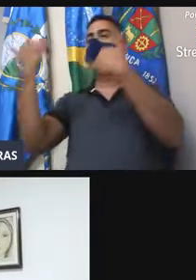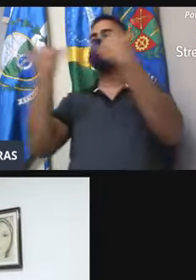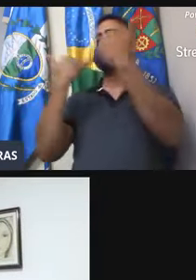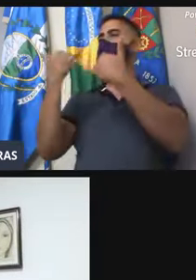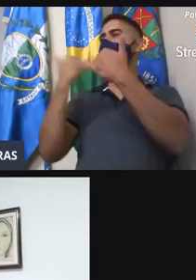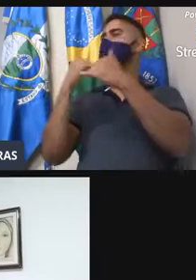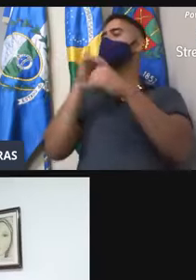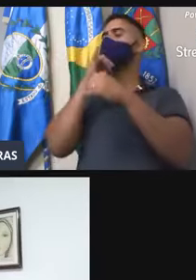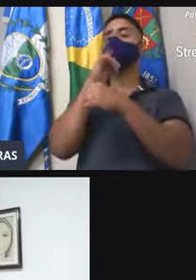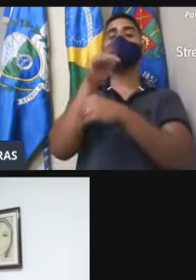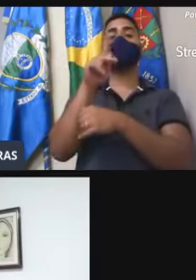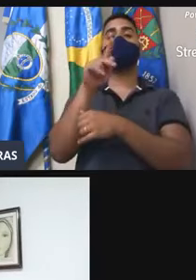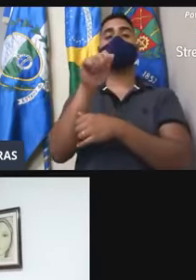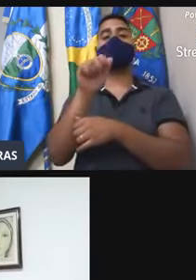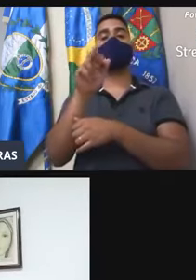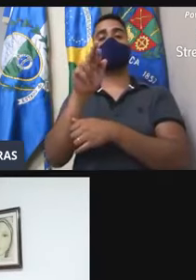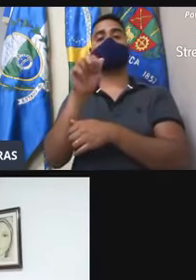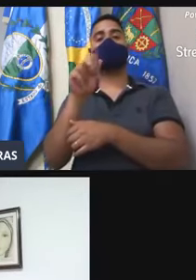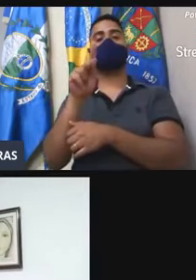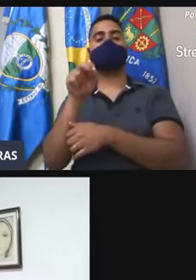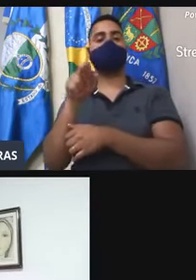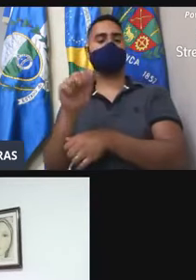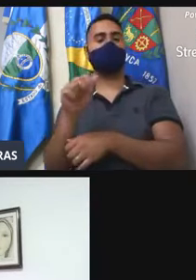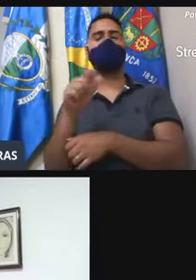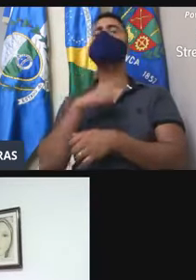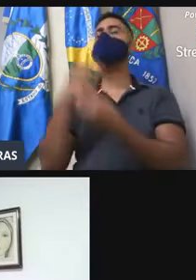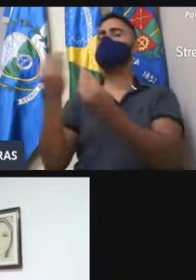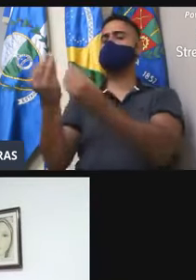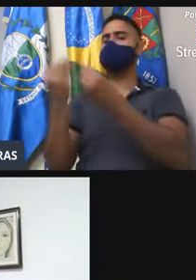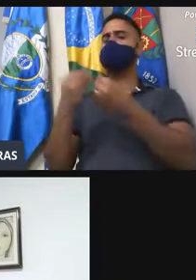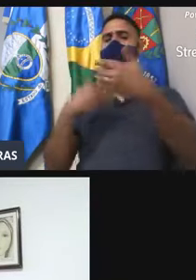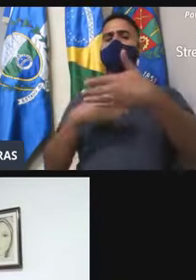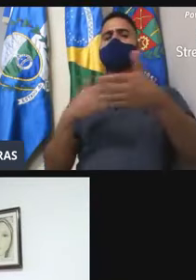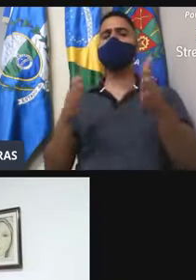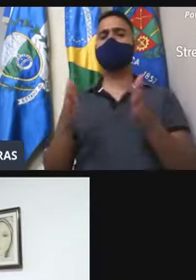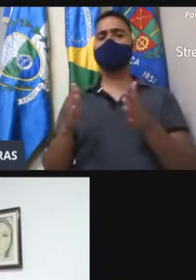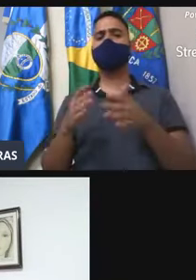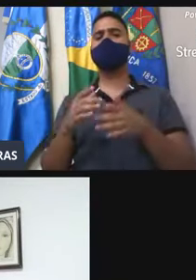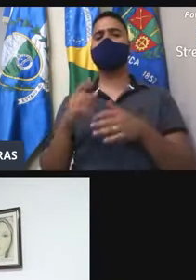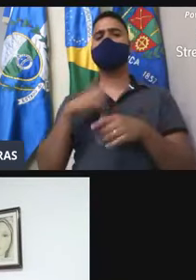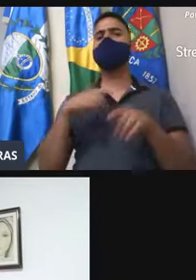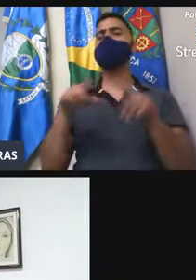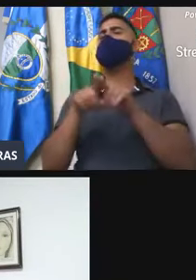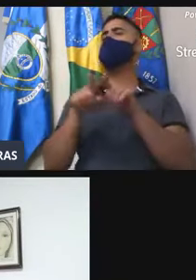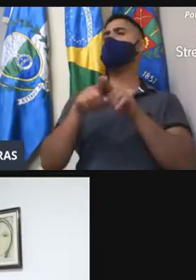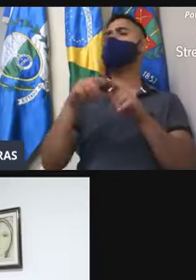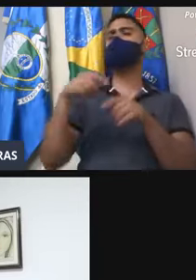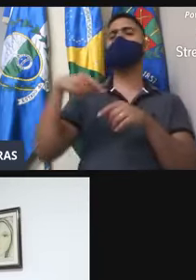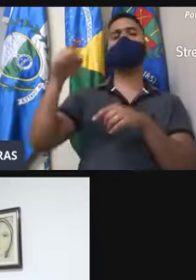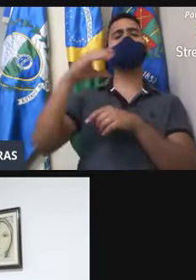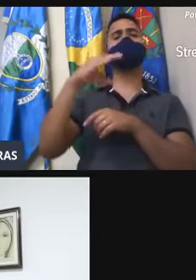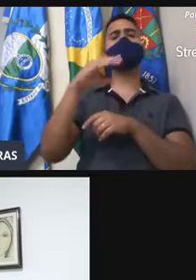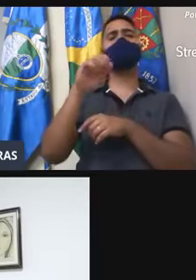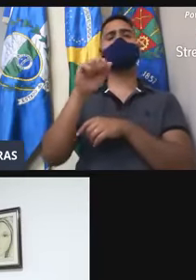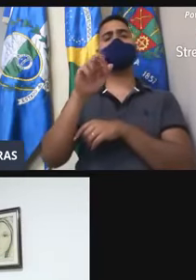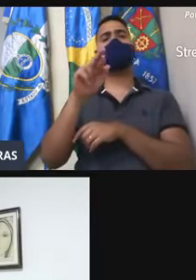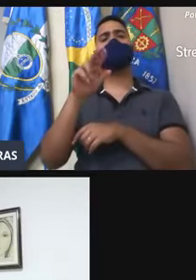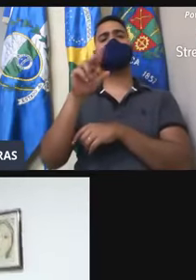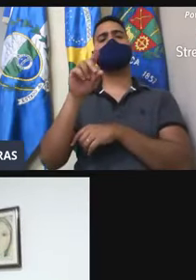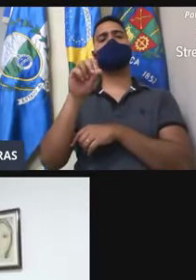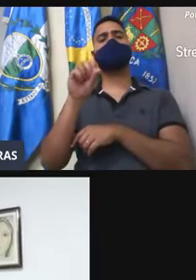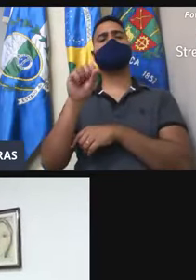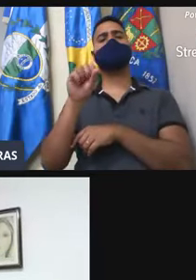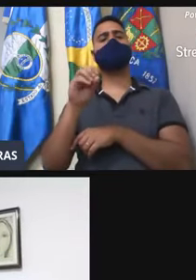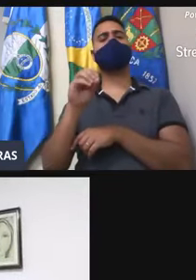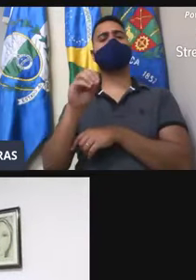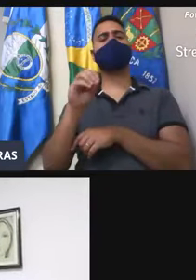em Parapiona, que chegou sexta lá da Secretaria de Bem-Estar Social, chegou até em Cardoso, Celcinho. E lá em Parapiona também nós